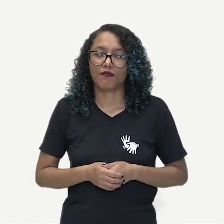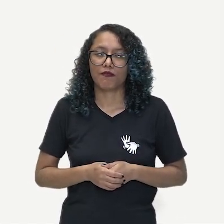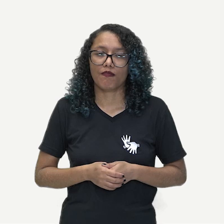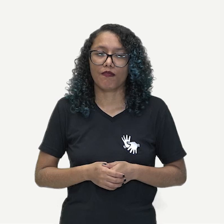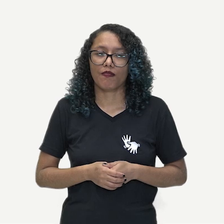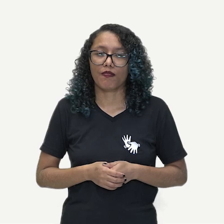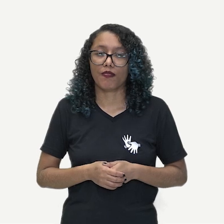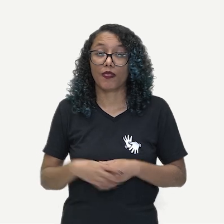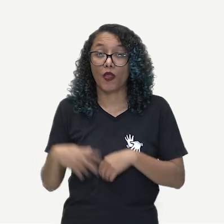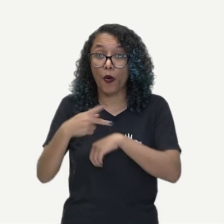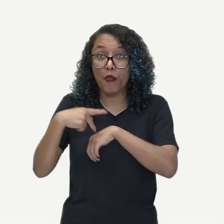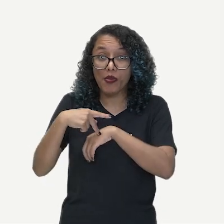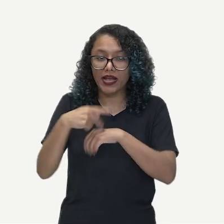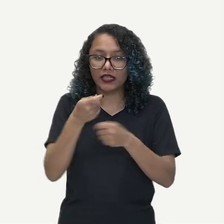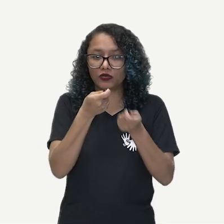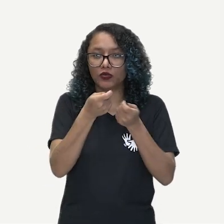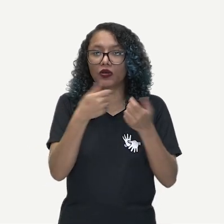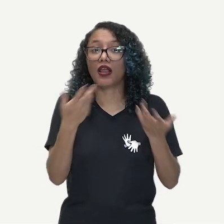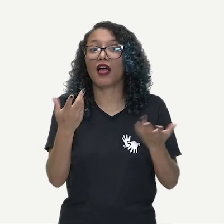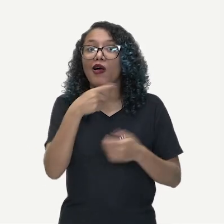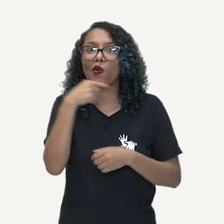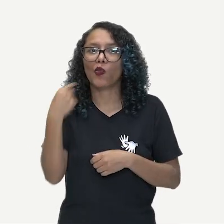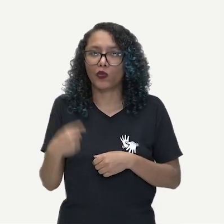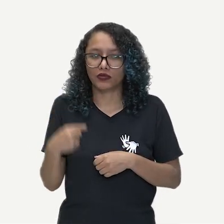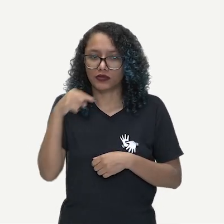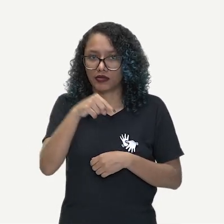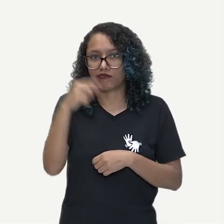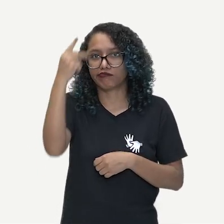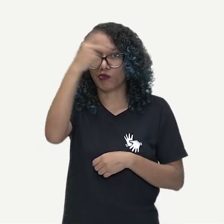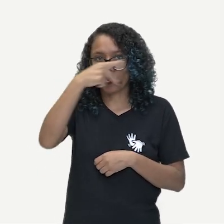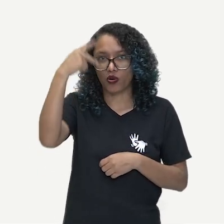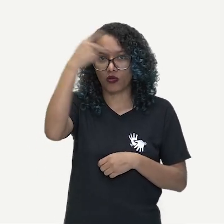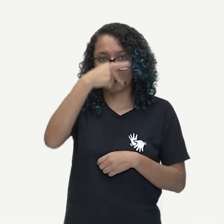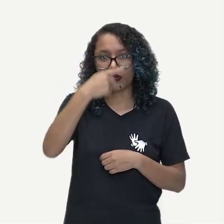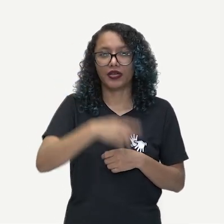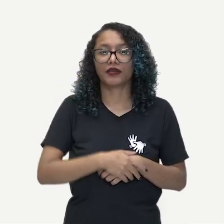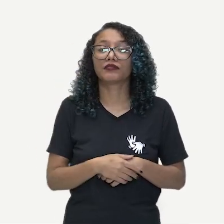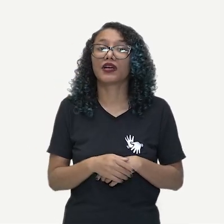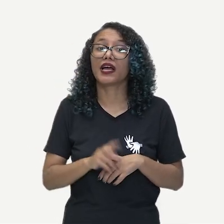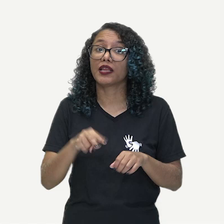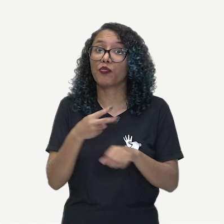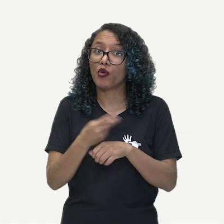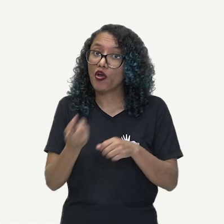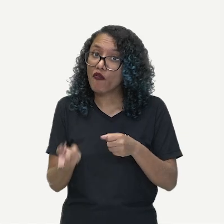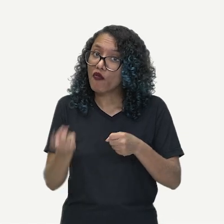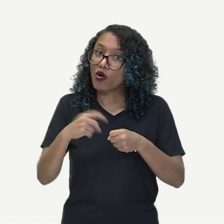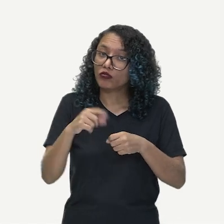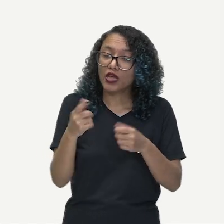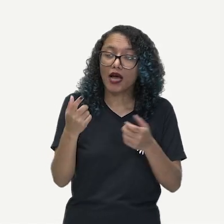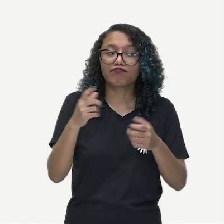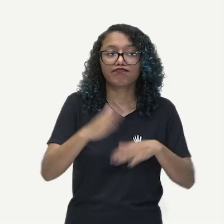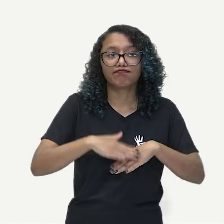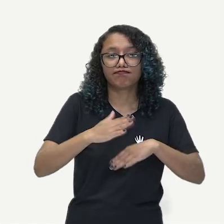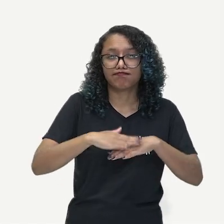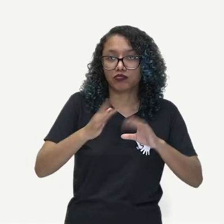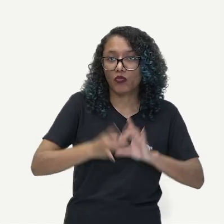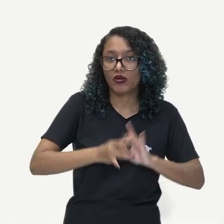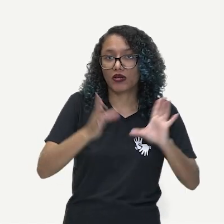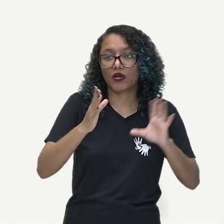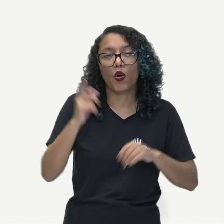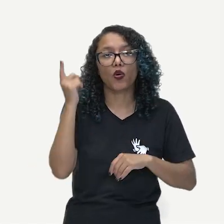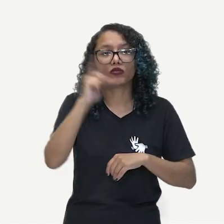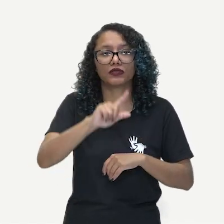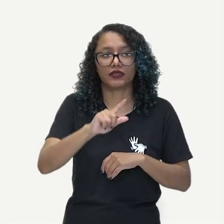comando do Império Russo. E aí, então, ela vai conseguir recuperar a sua independência a partir desse período